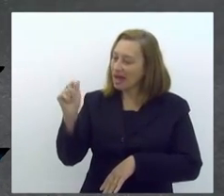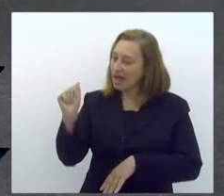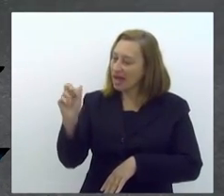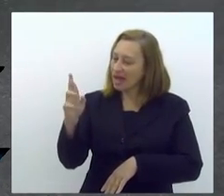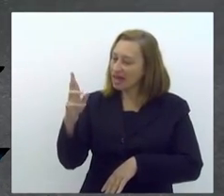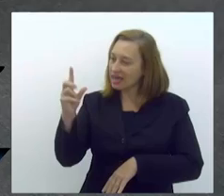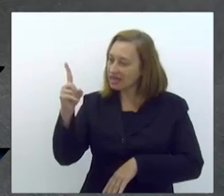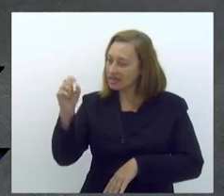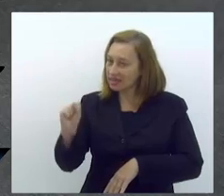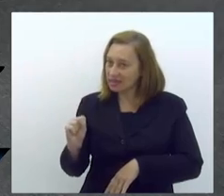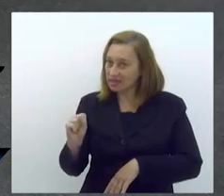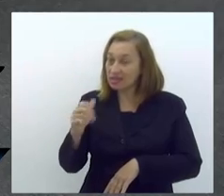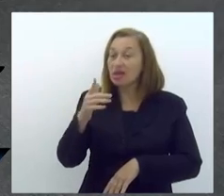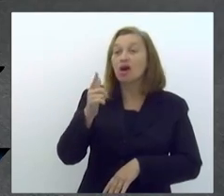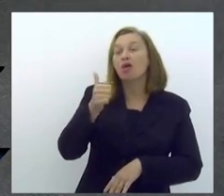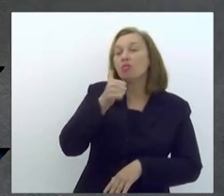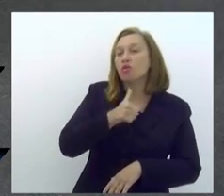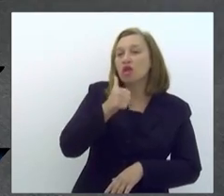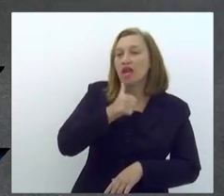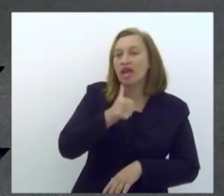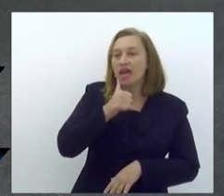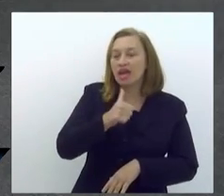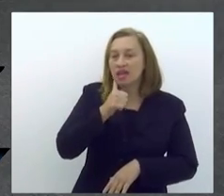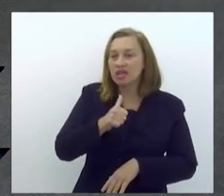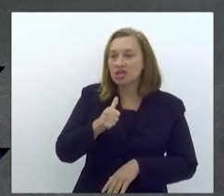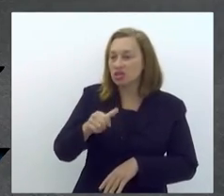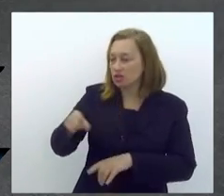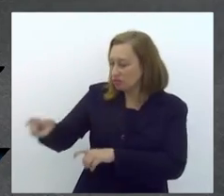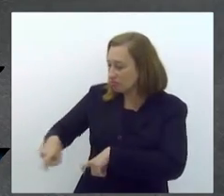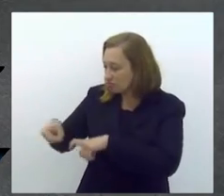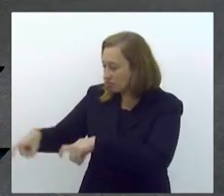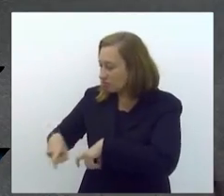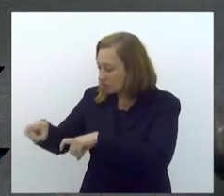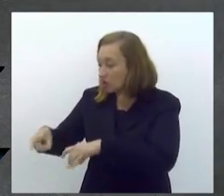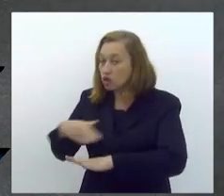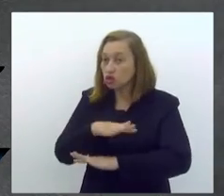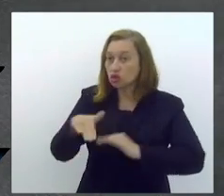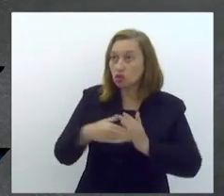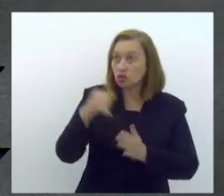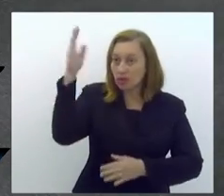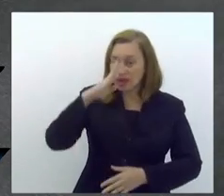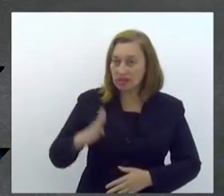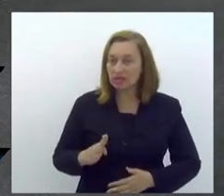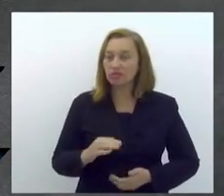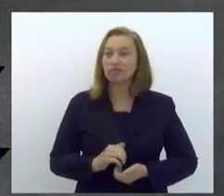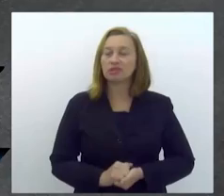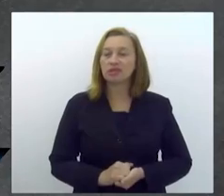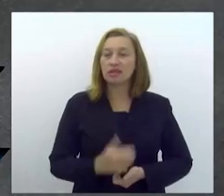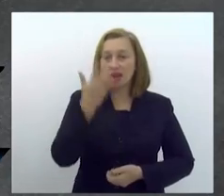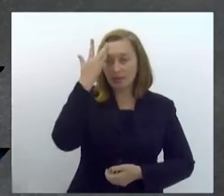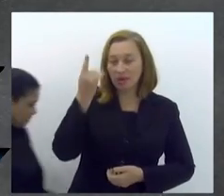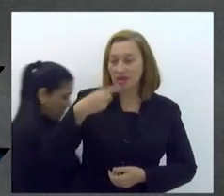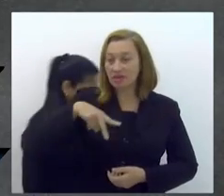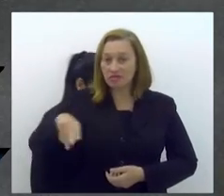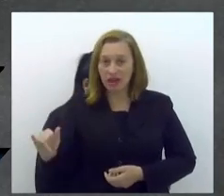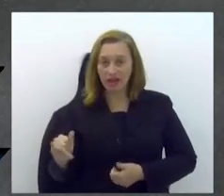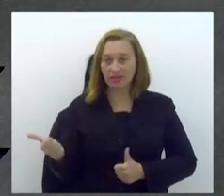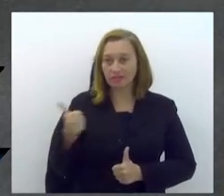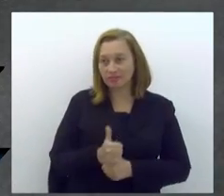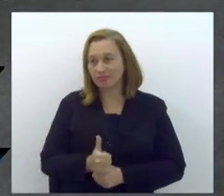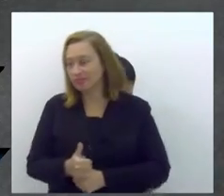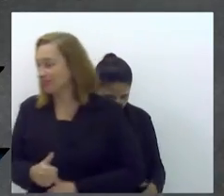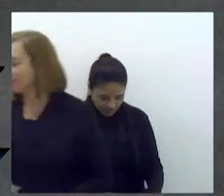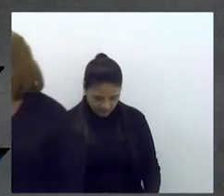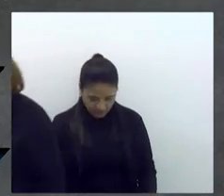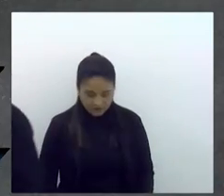mulheres camponesas de da pequena agricultura de todo o Brasil que vai amanhã e considerar